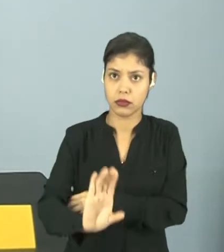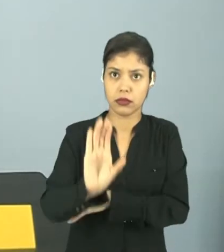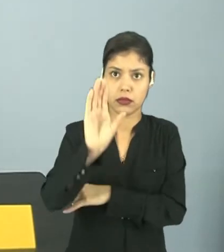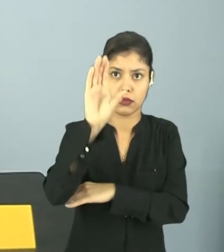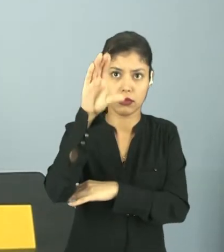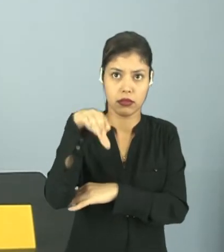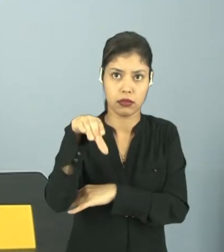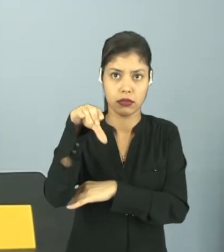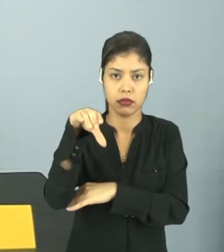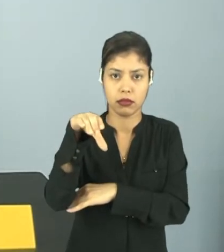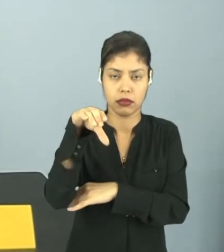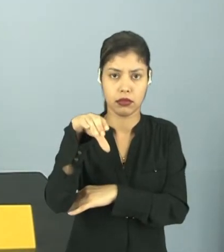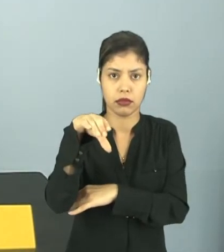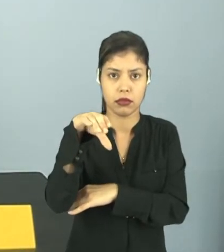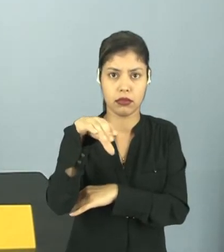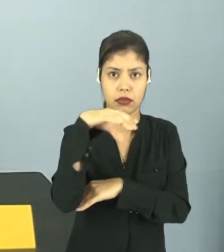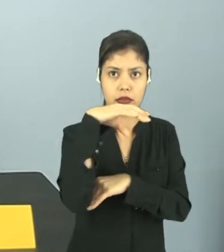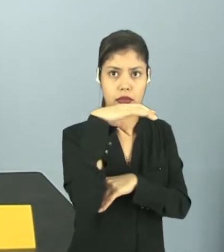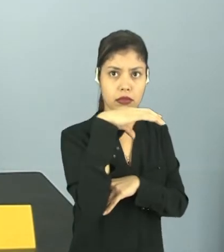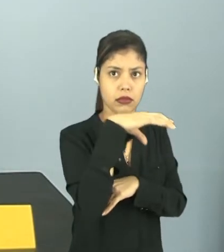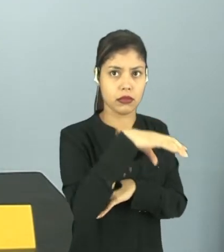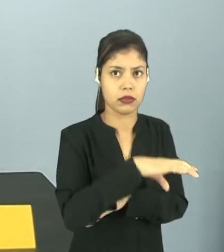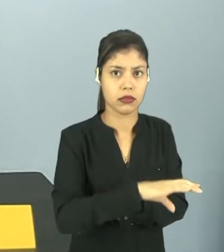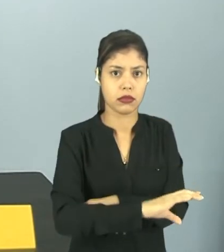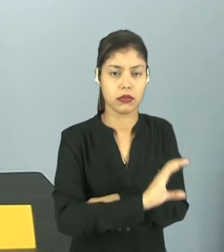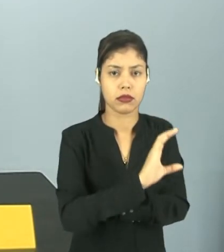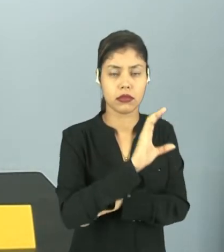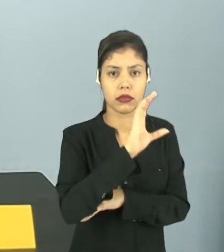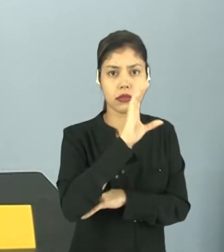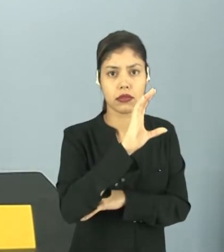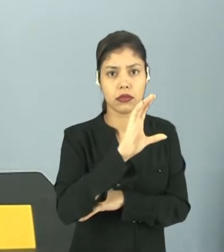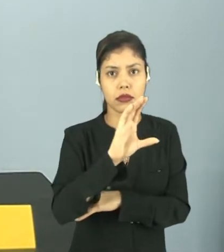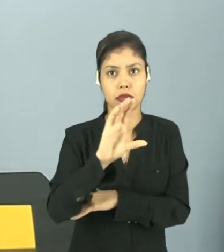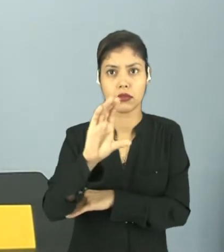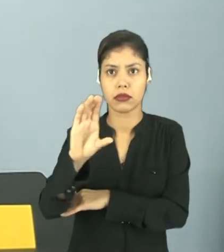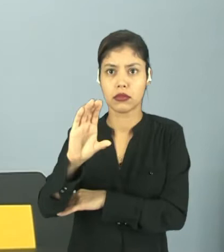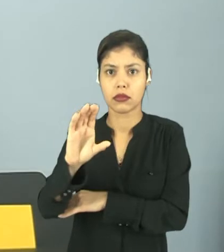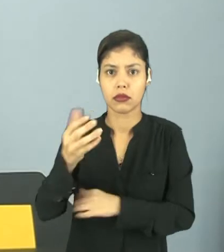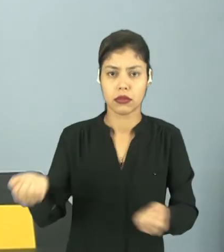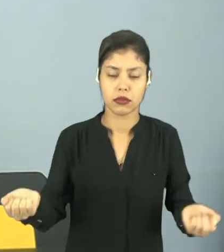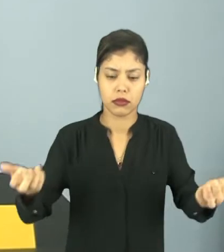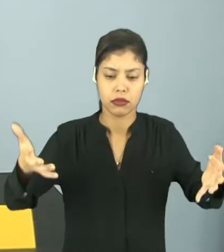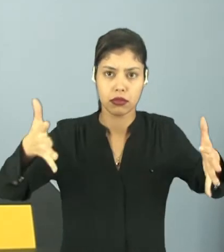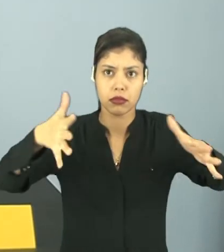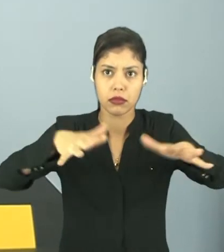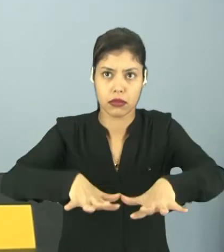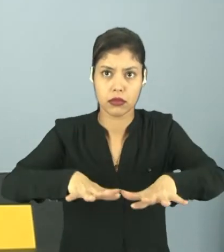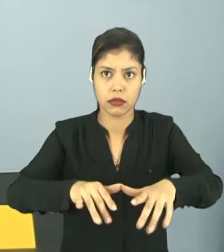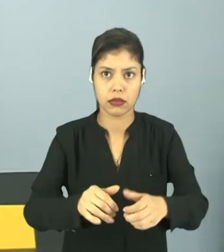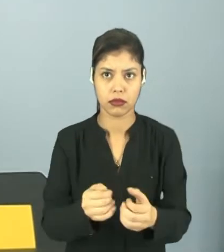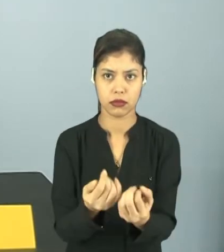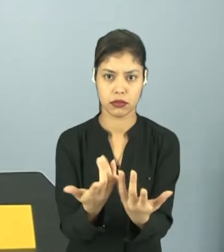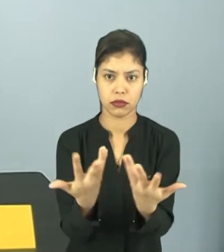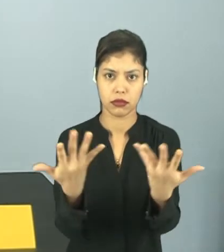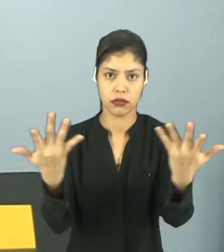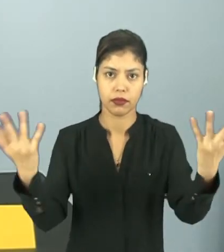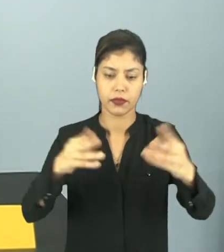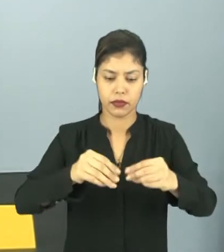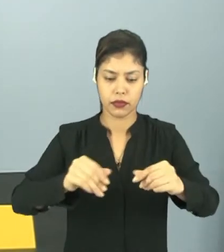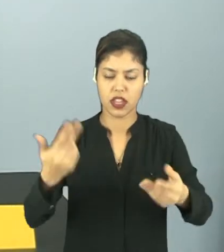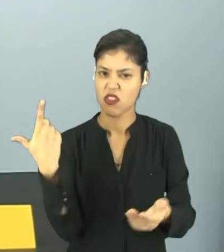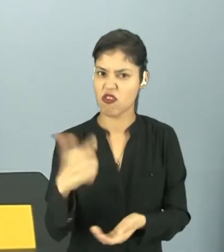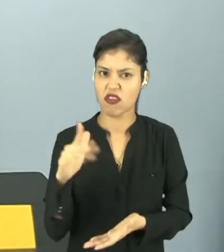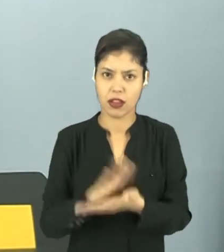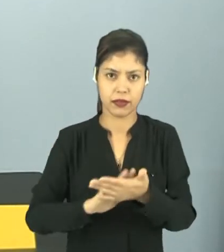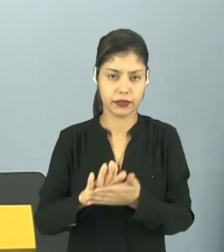escavadeiras, arado, aquela máquina que revira o solo, deixa o solo totalmente exposto, sem